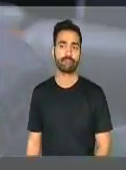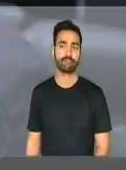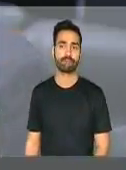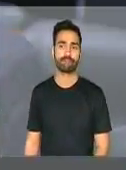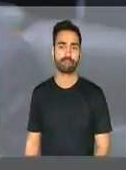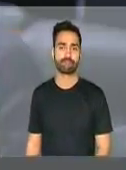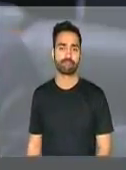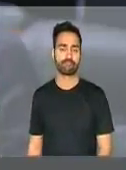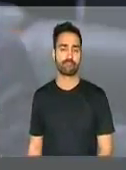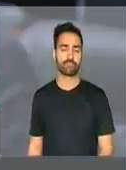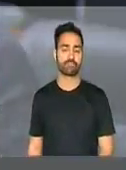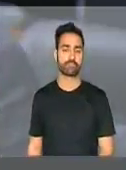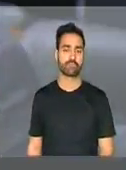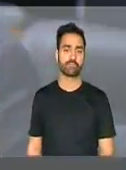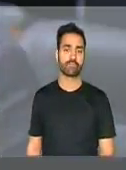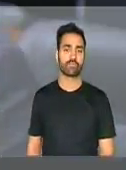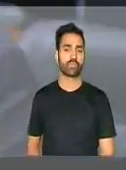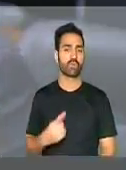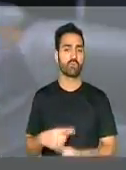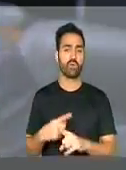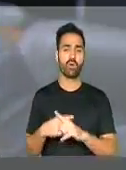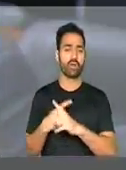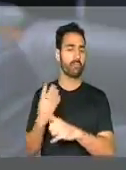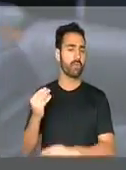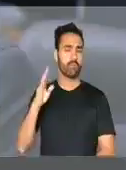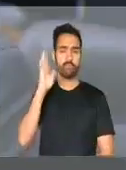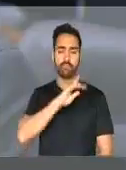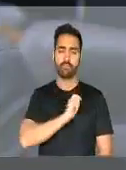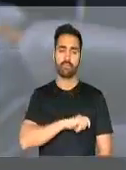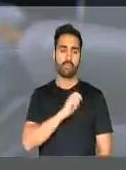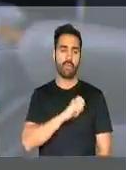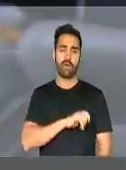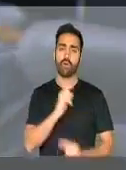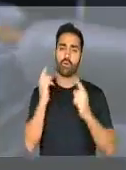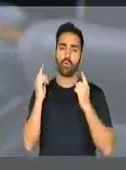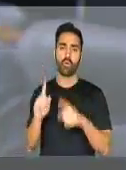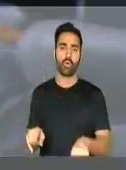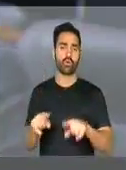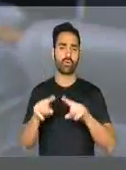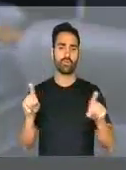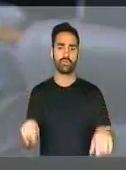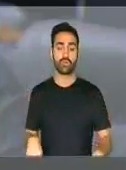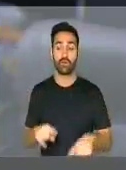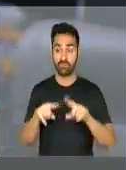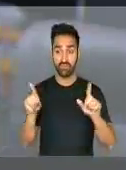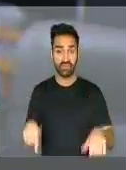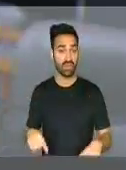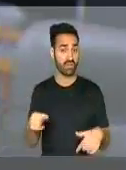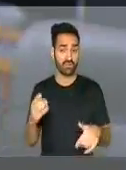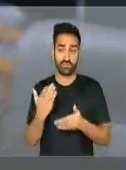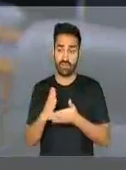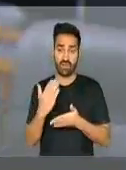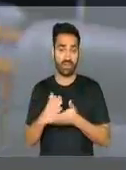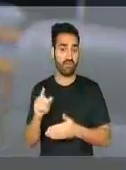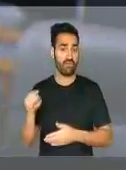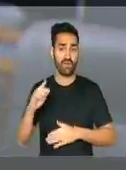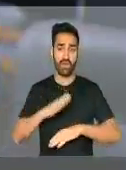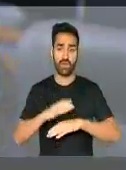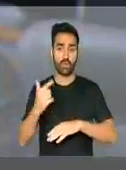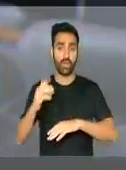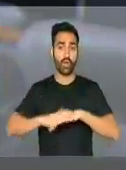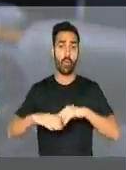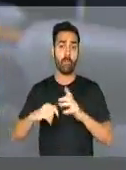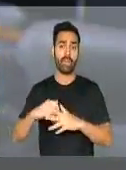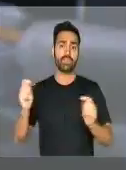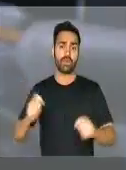tenho. Porque é uma maldade tão grande com o servidor público, que não tem nada a ver com a incompetência dele,